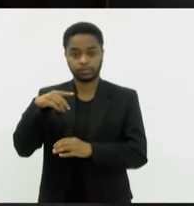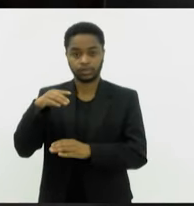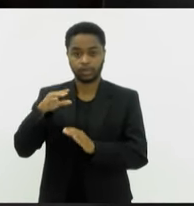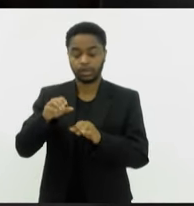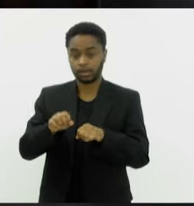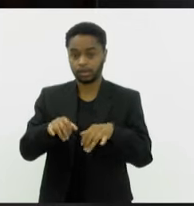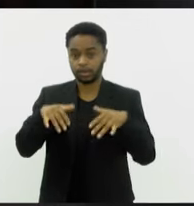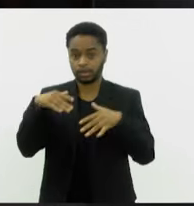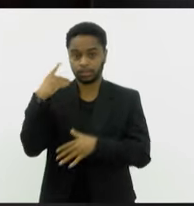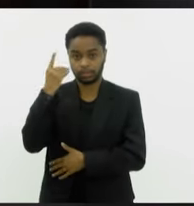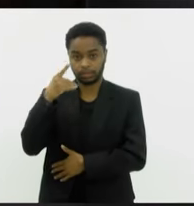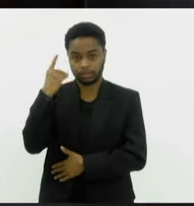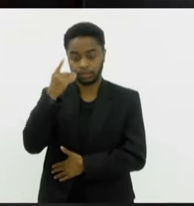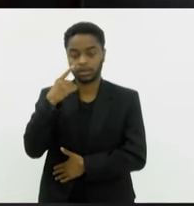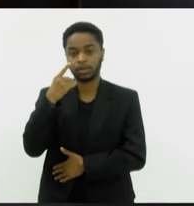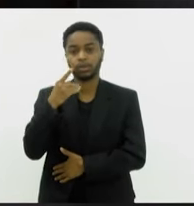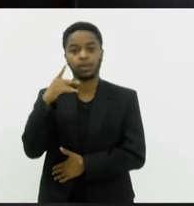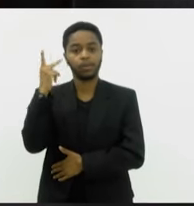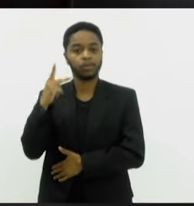procuradoria